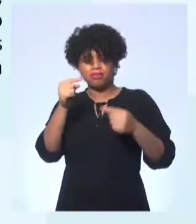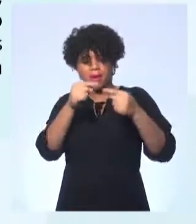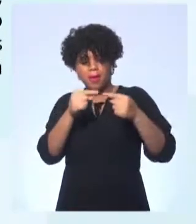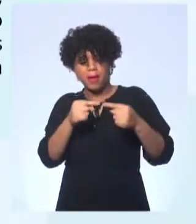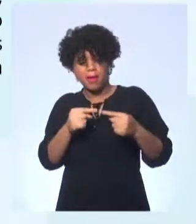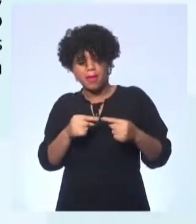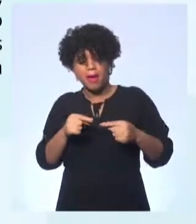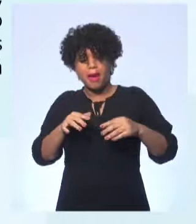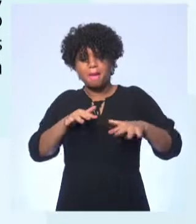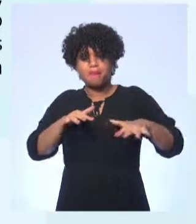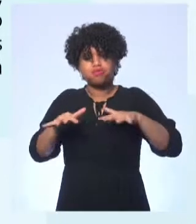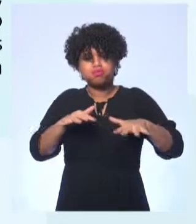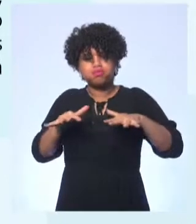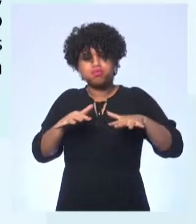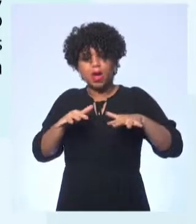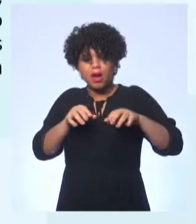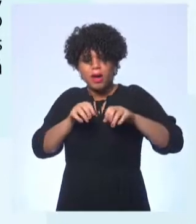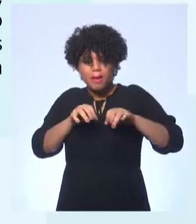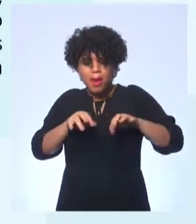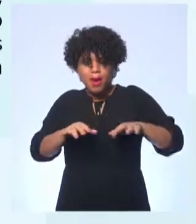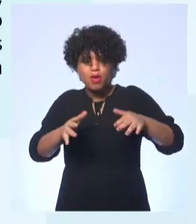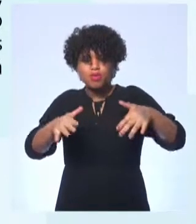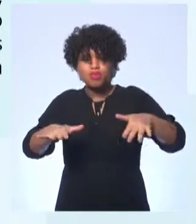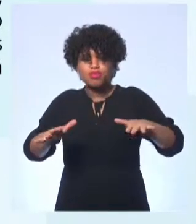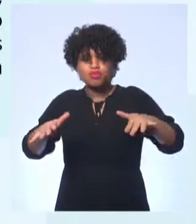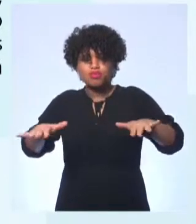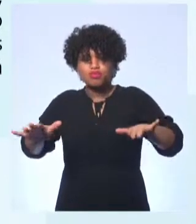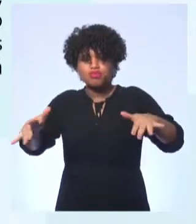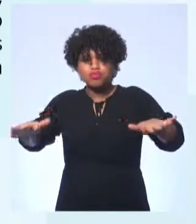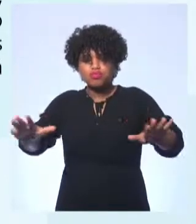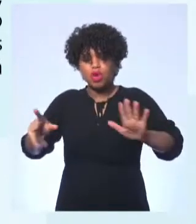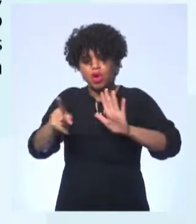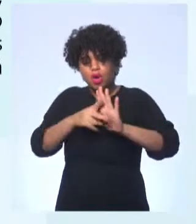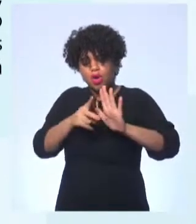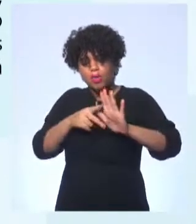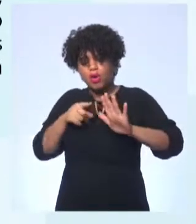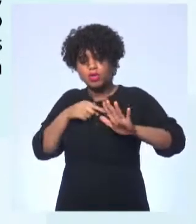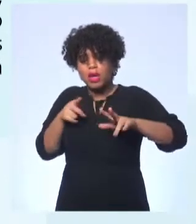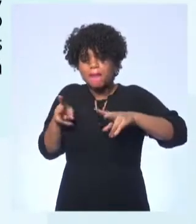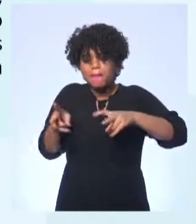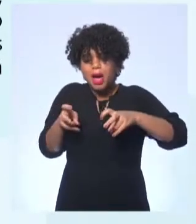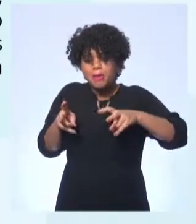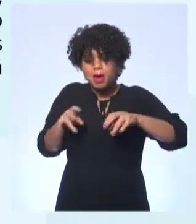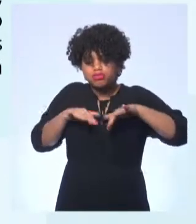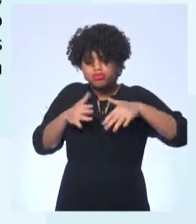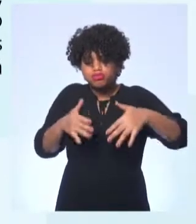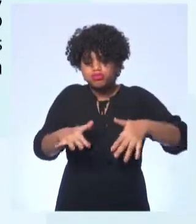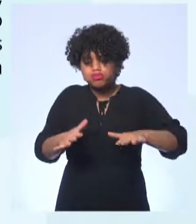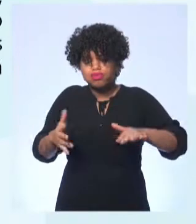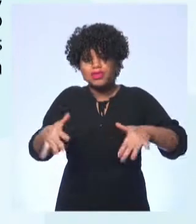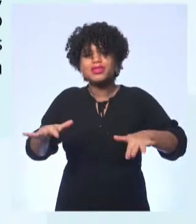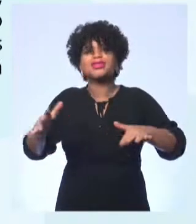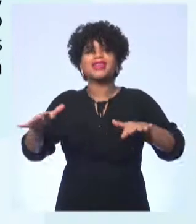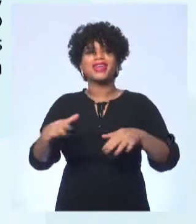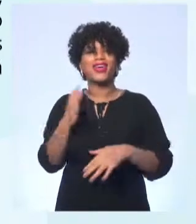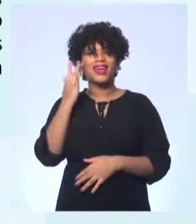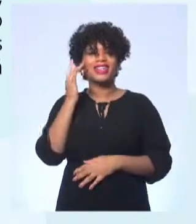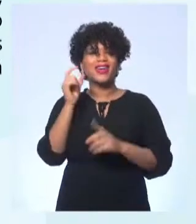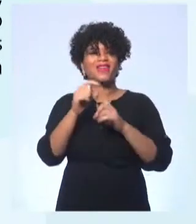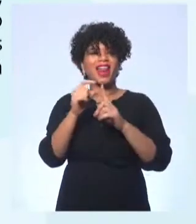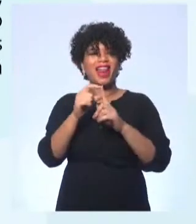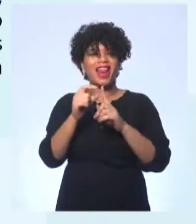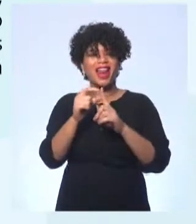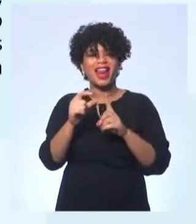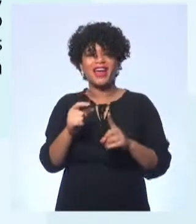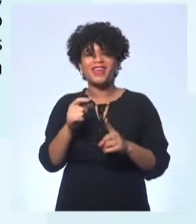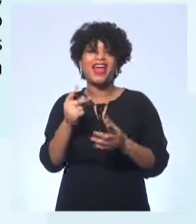a vibração, a propagação ondulatória, as impulsões, né? Acho que eu escrevi errado aí no